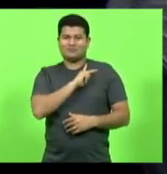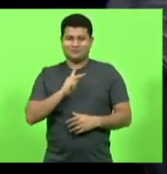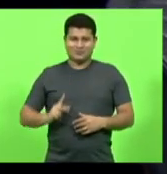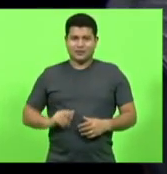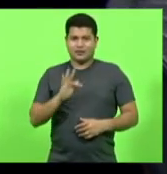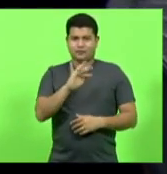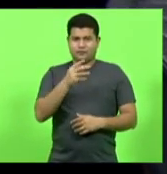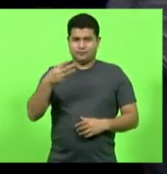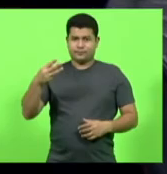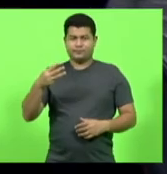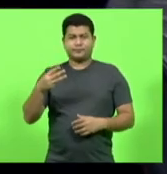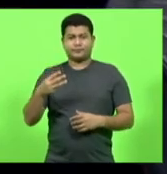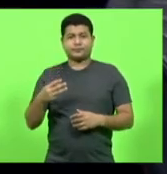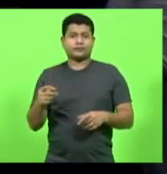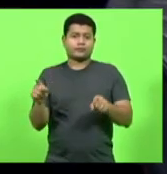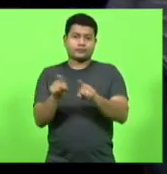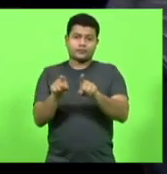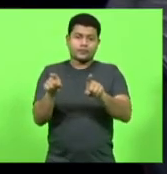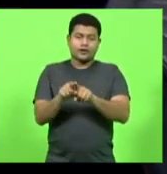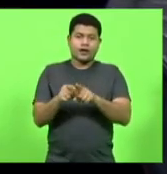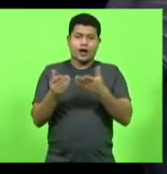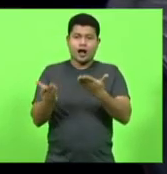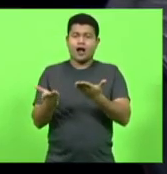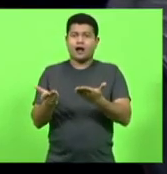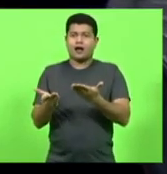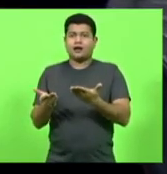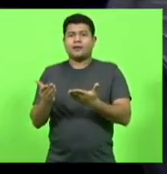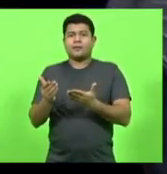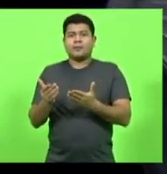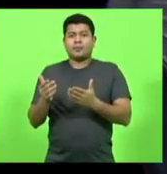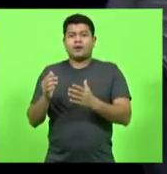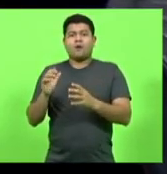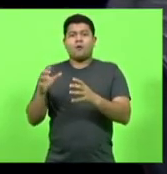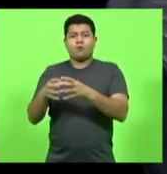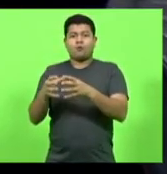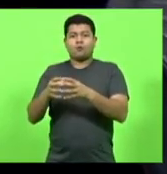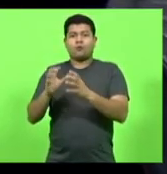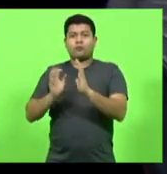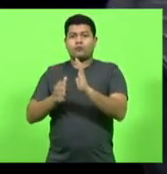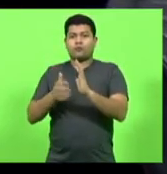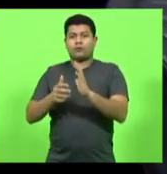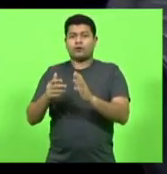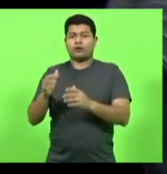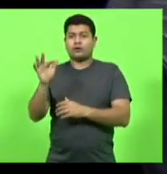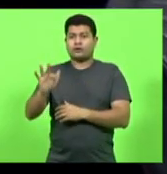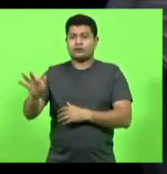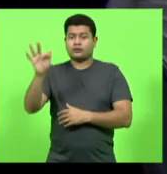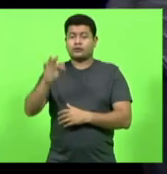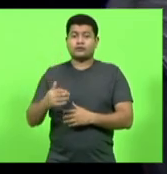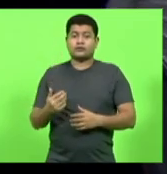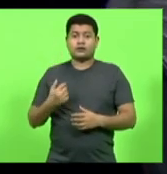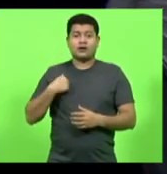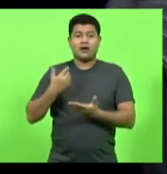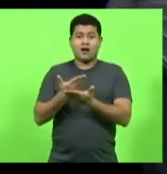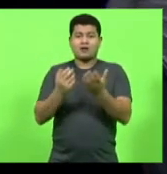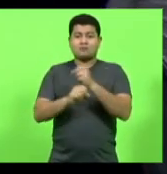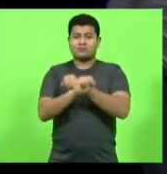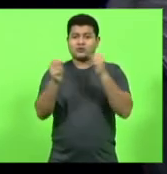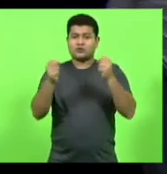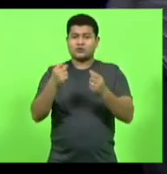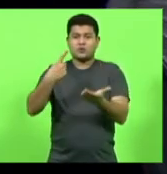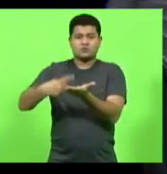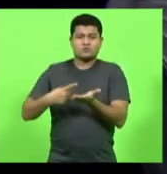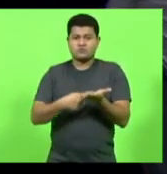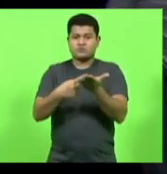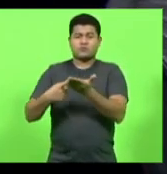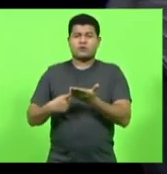federal catarinense, e nós discutimos naquele momento o absurdo que era aquele edital de concessão de rodovia